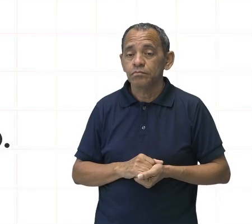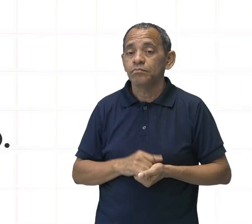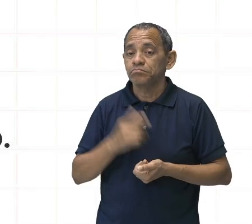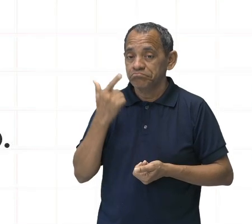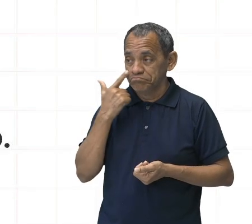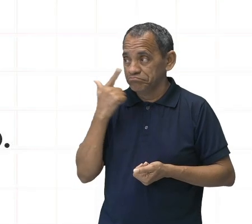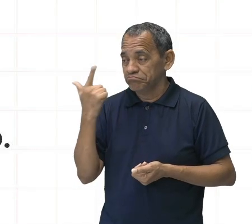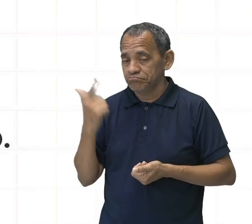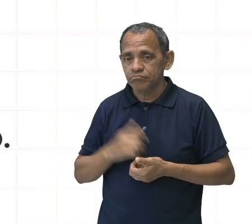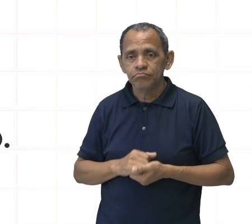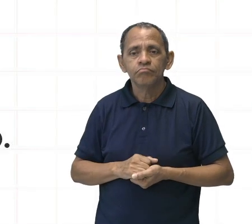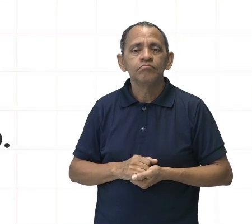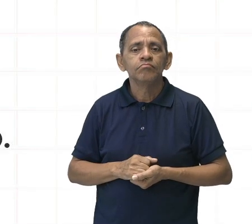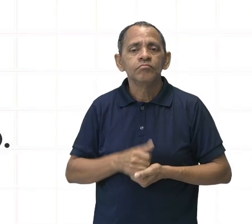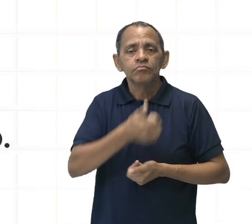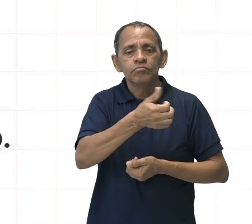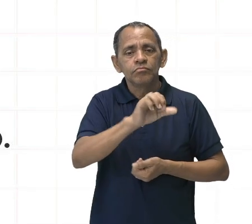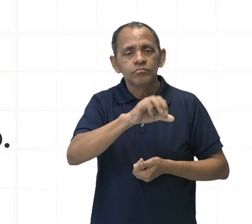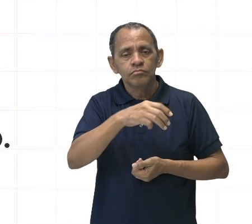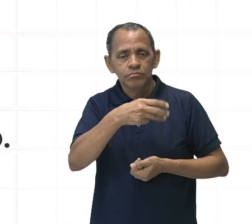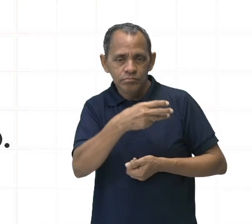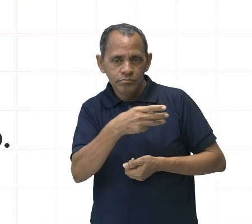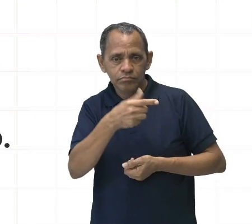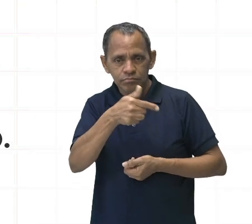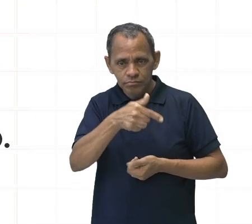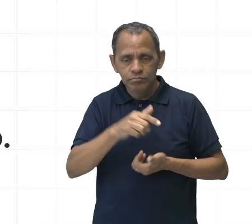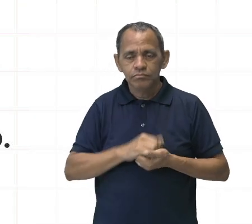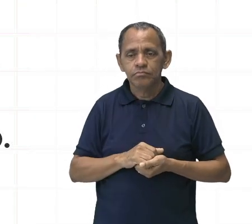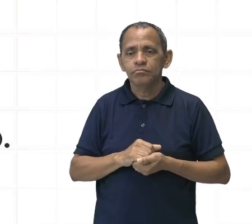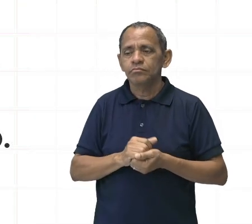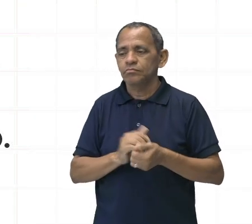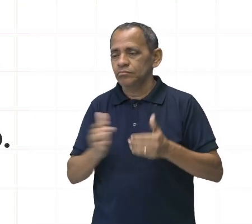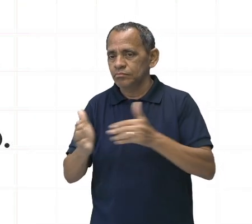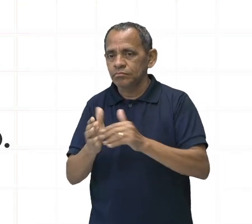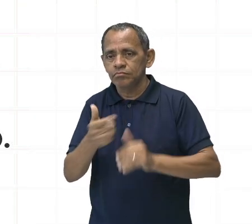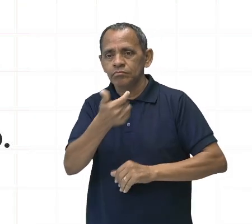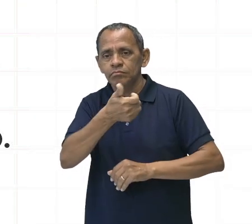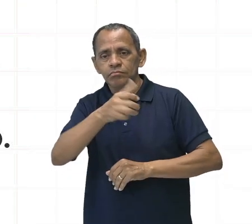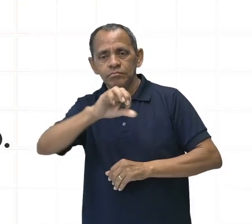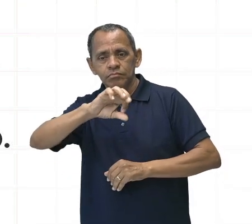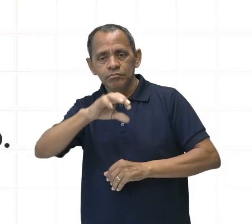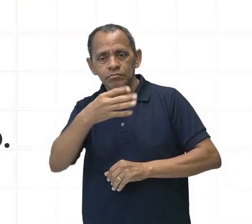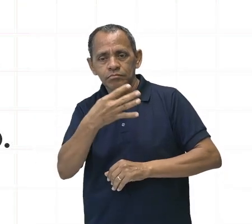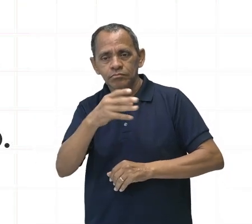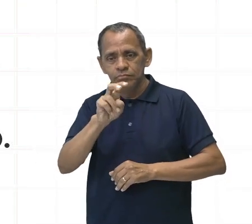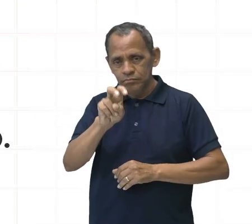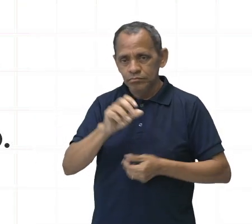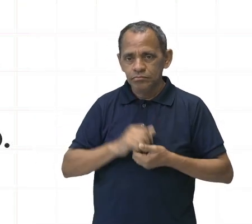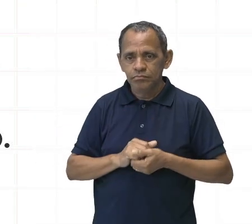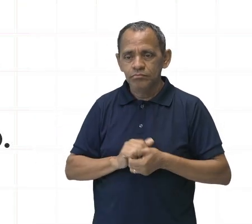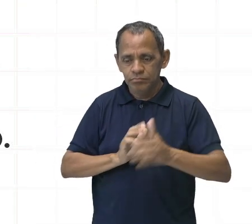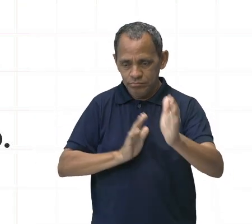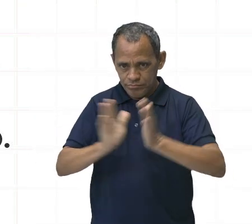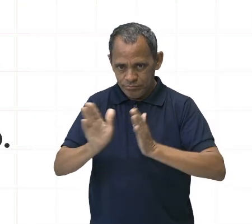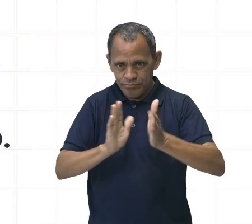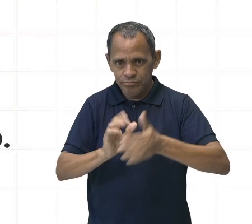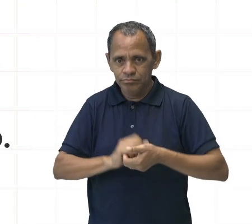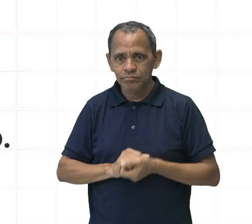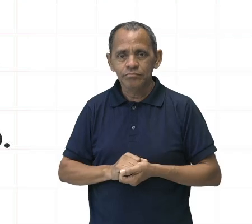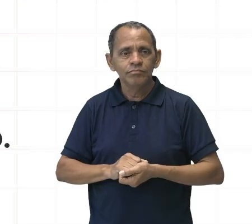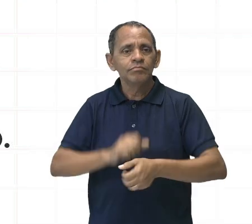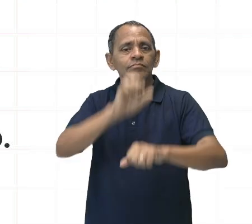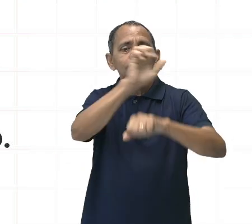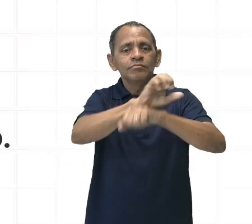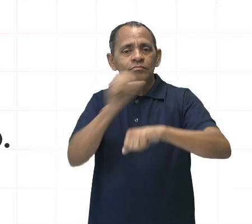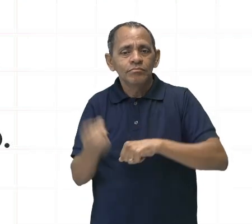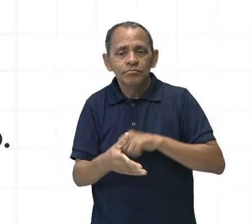Novo, 1937 a 1945. Nesse momento, Getúlio Vargas outorgou uma